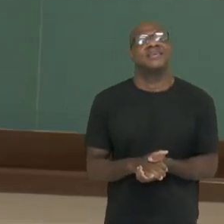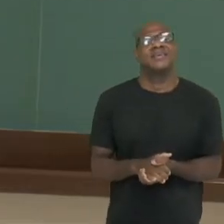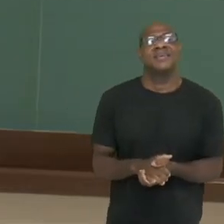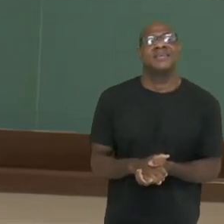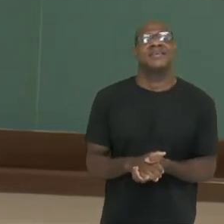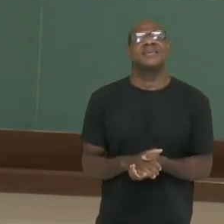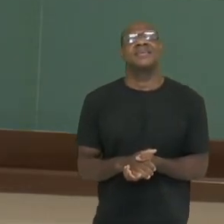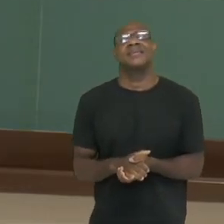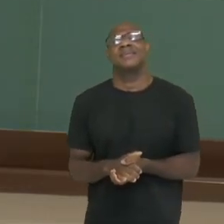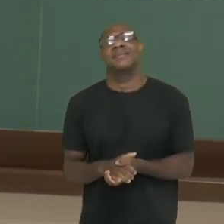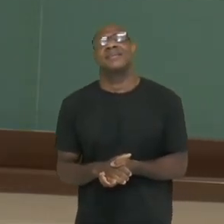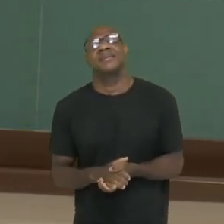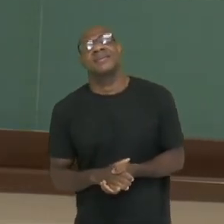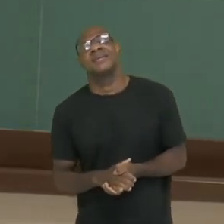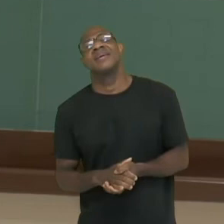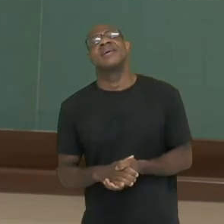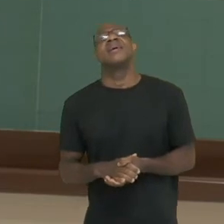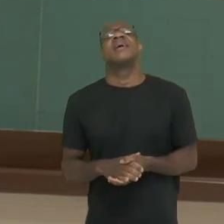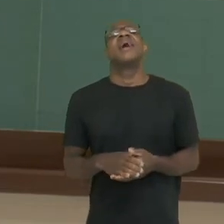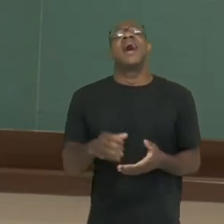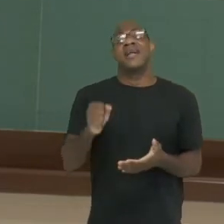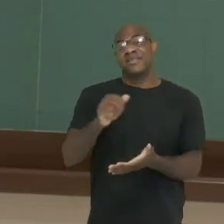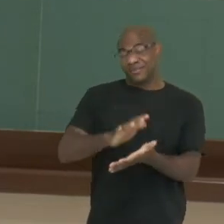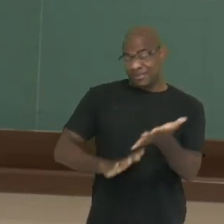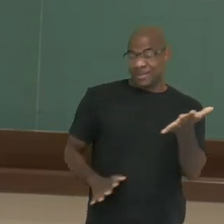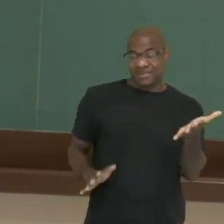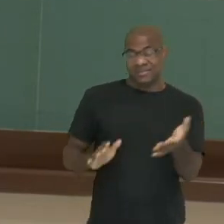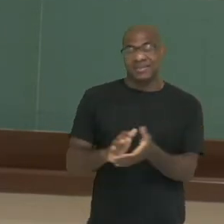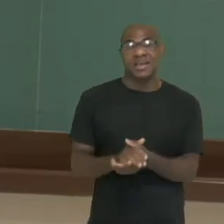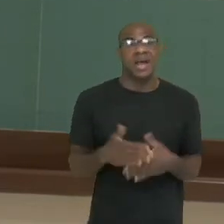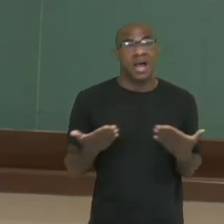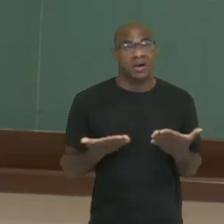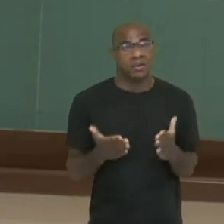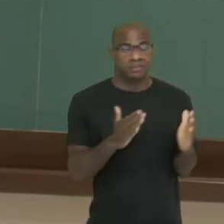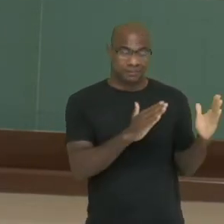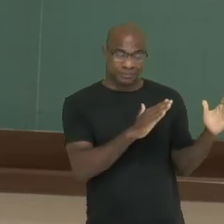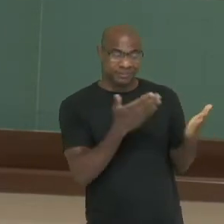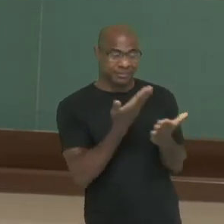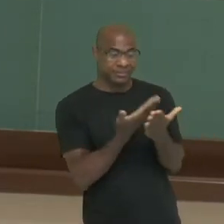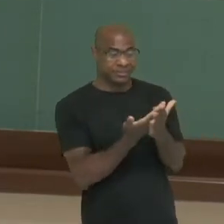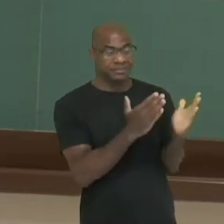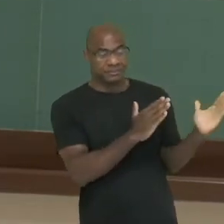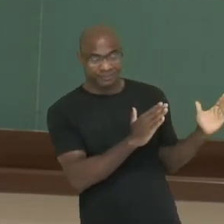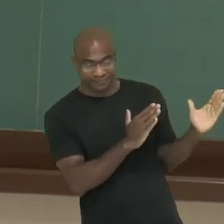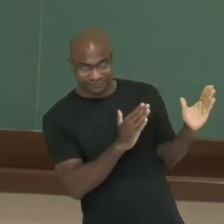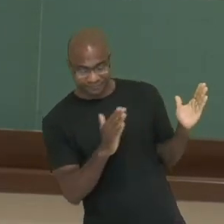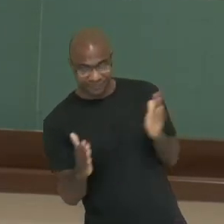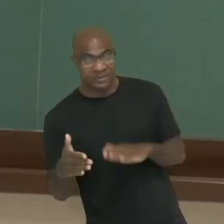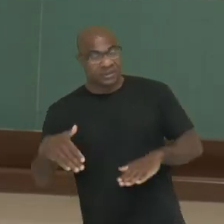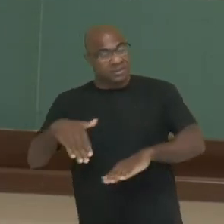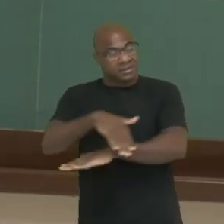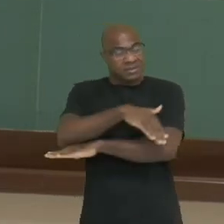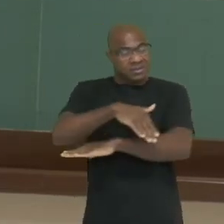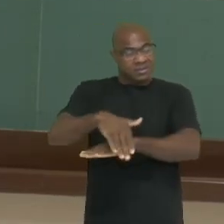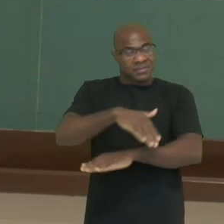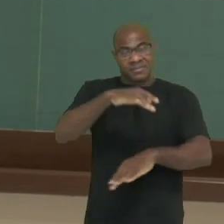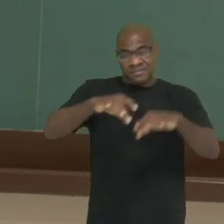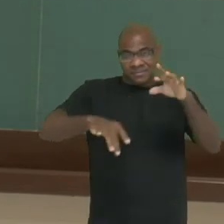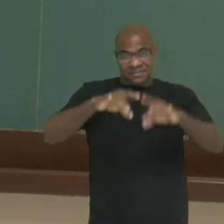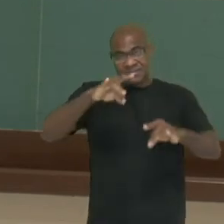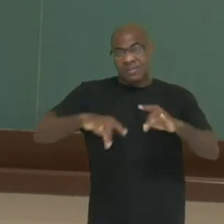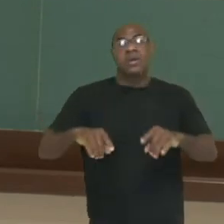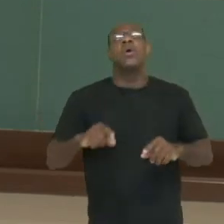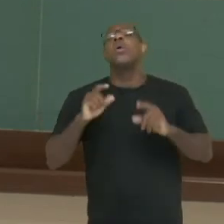bacana. Então, atividade. A partir das fotografias que você viu da trupe Olho da Rua, quais elementos chamaram